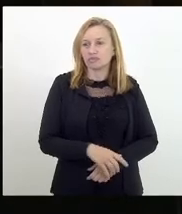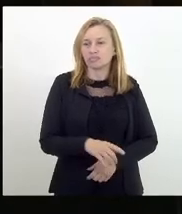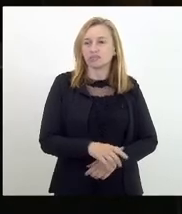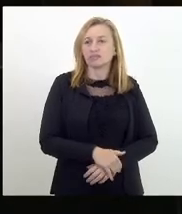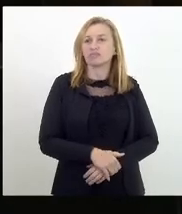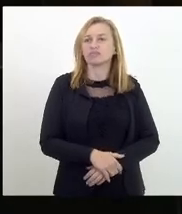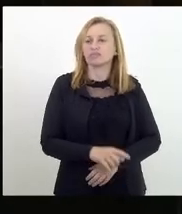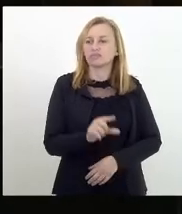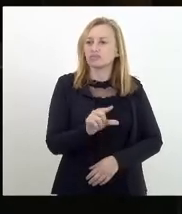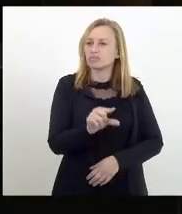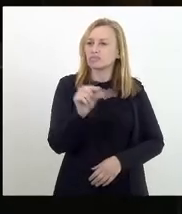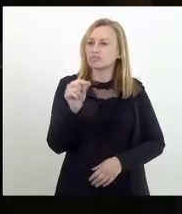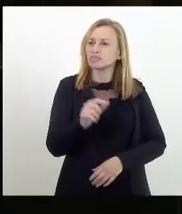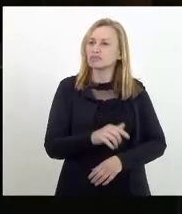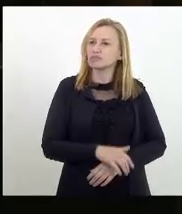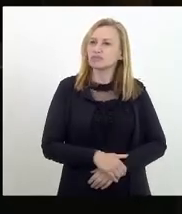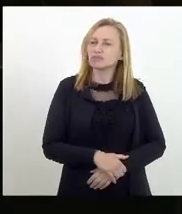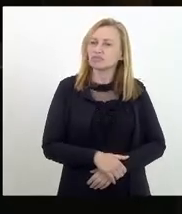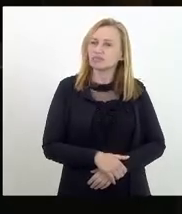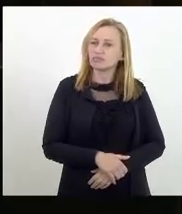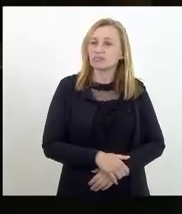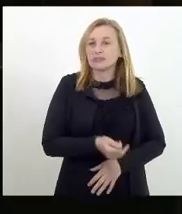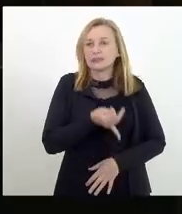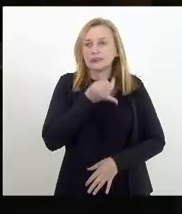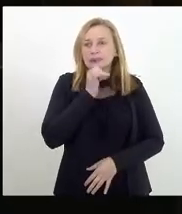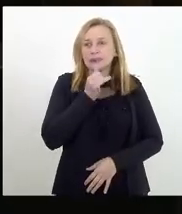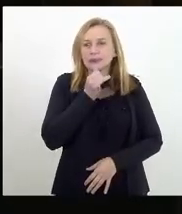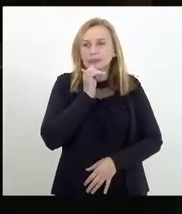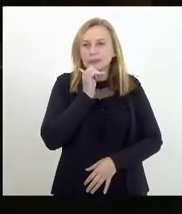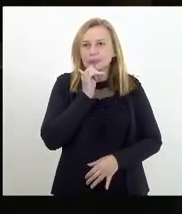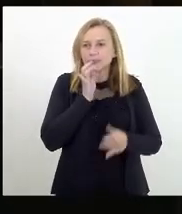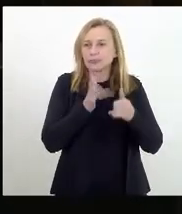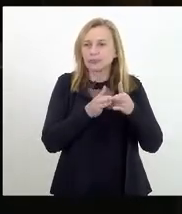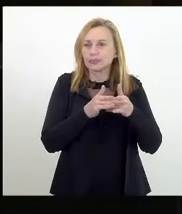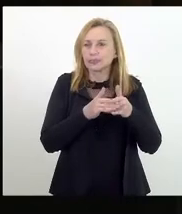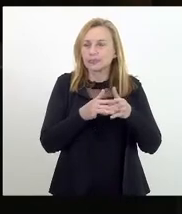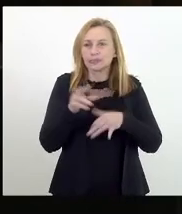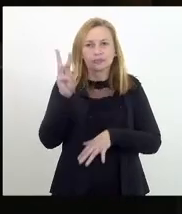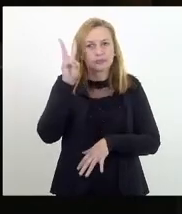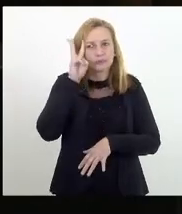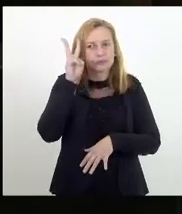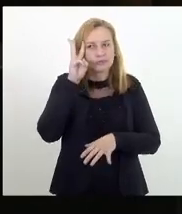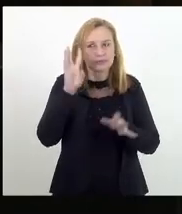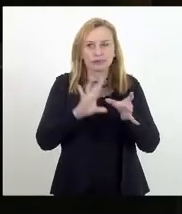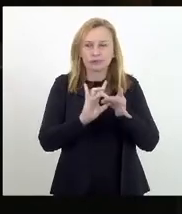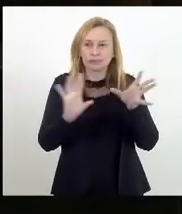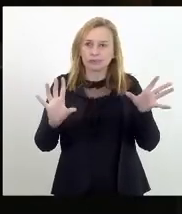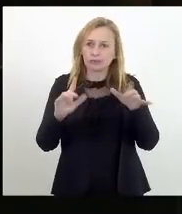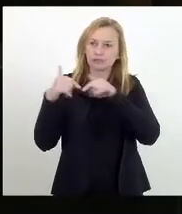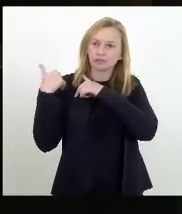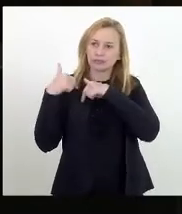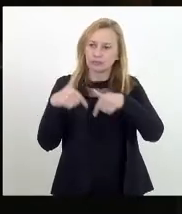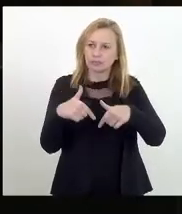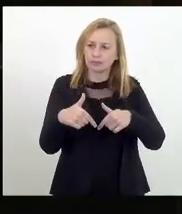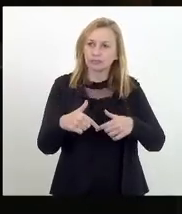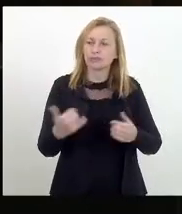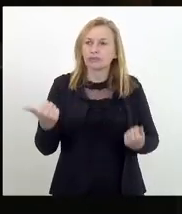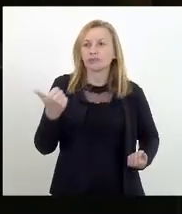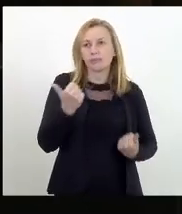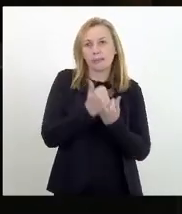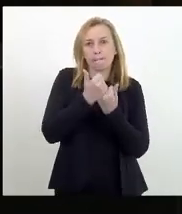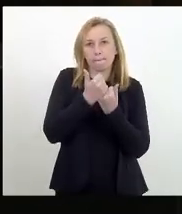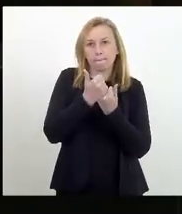desmonetização por exemplo do canal terça livre o canal conservador que